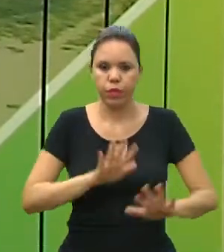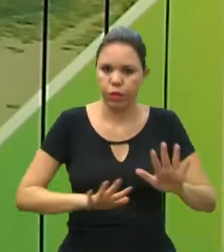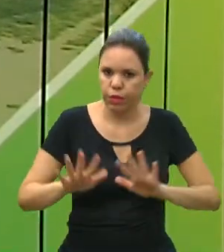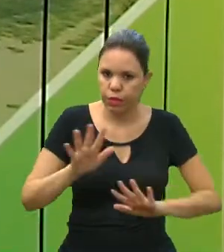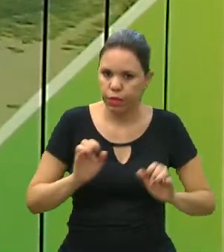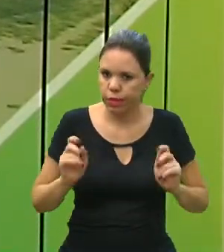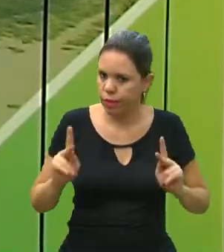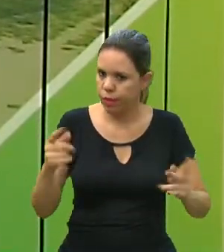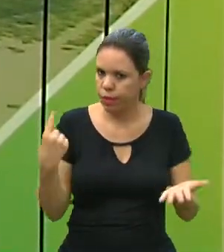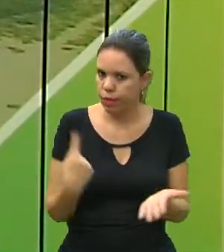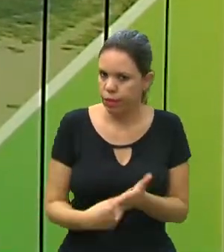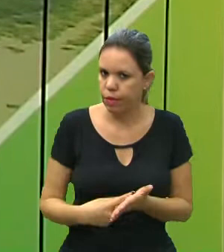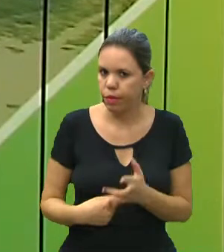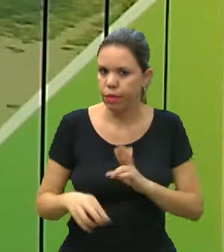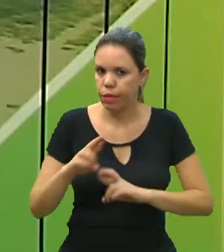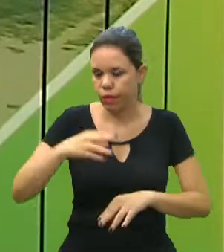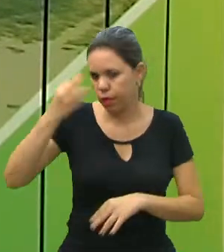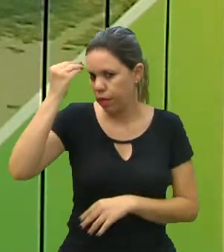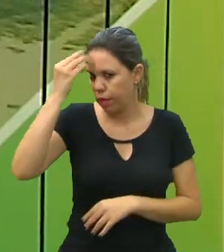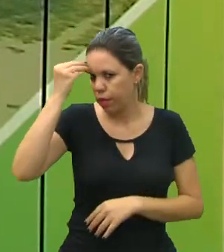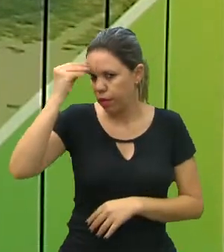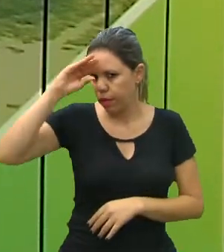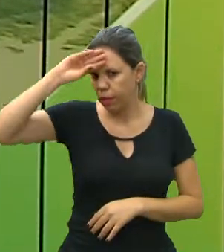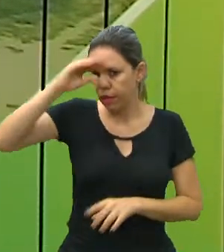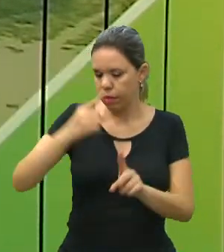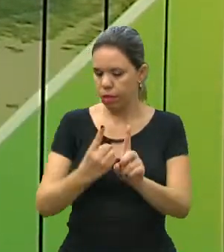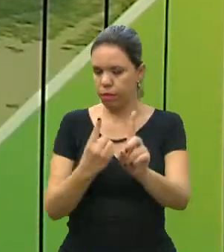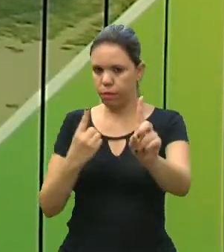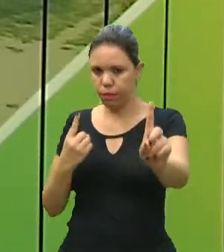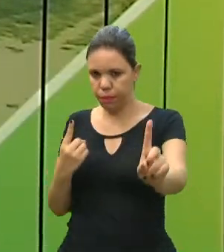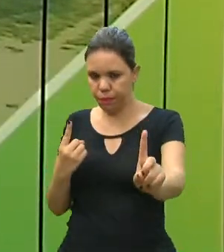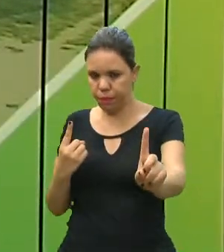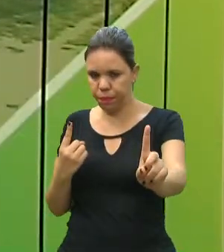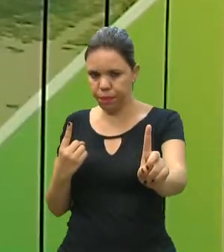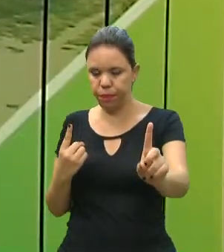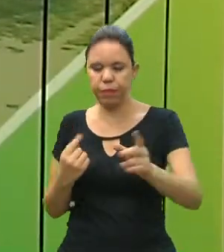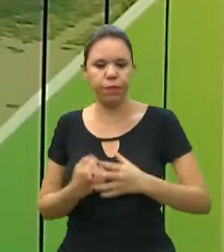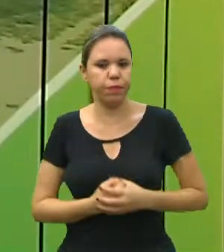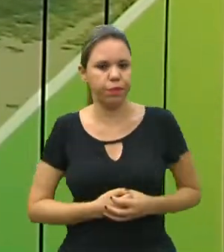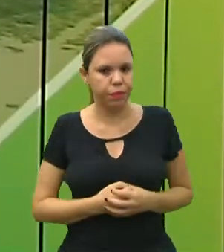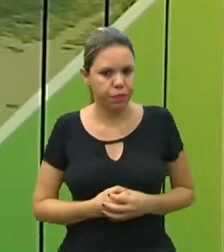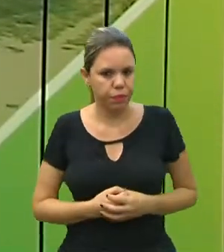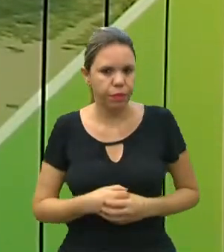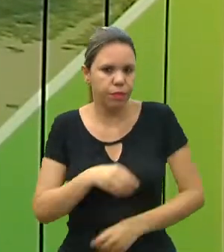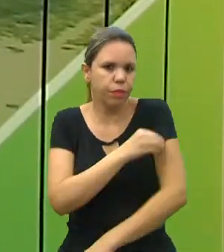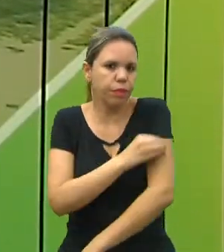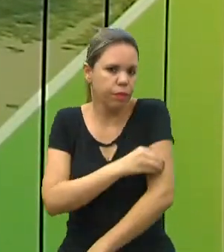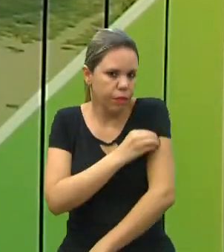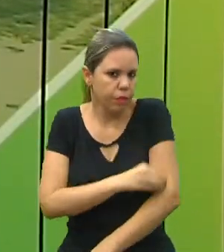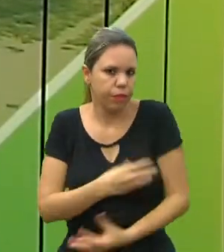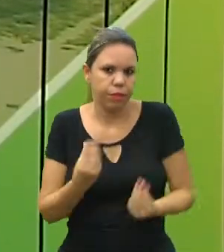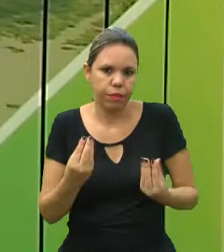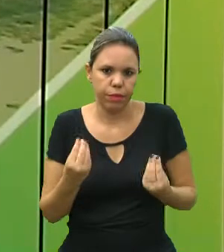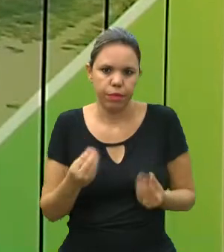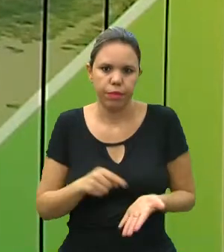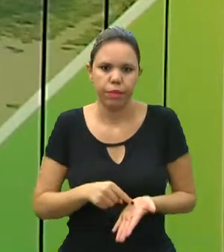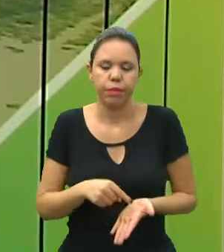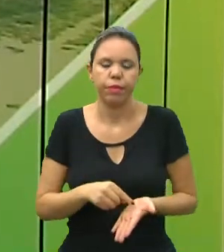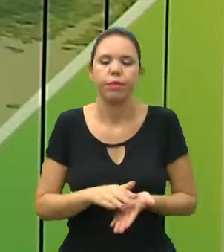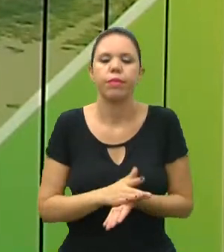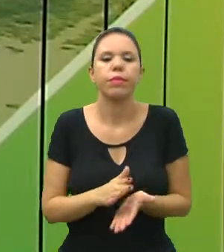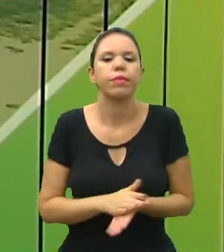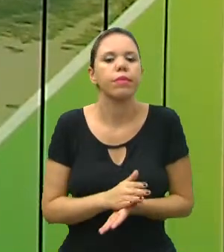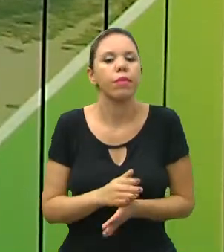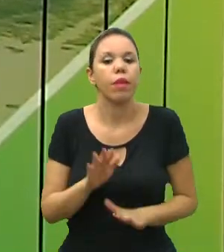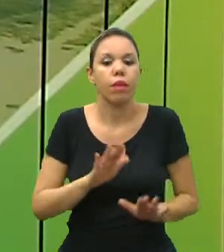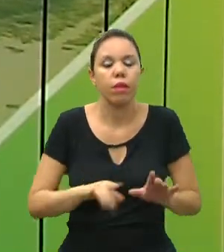todos os cuidados, ok? Aferição de temperatura, distanciamento mínimo de 1,5 m e álcool gel, muito álcool gel nas